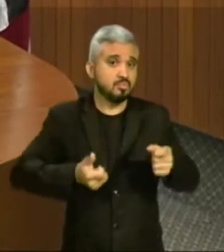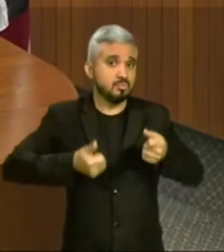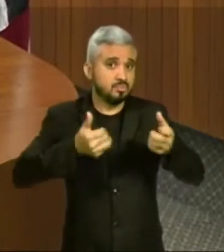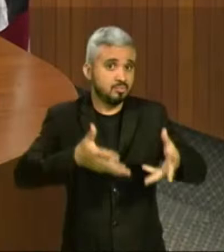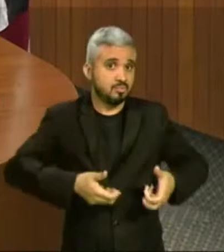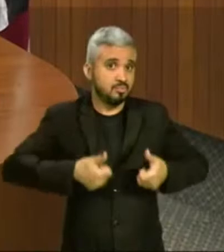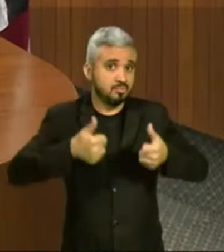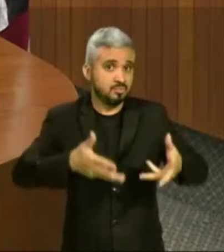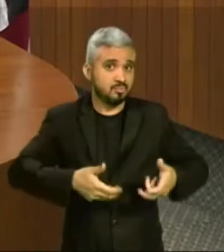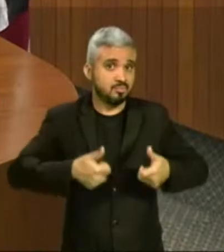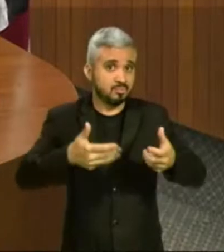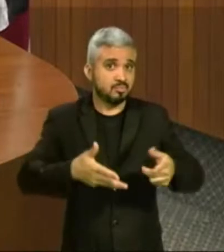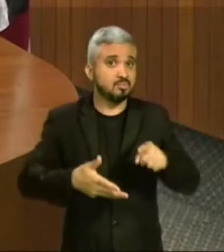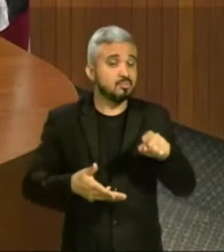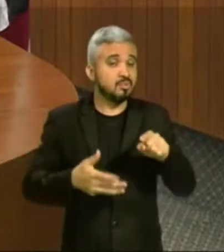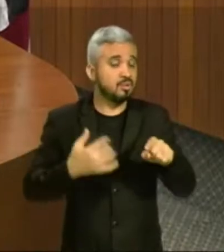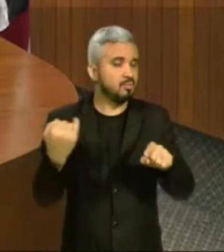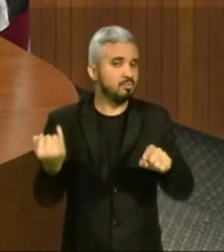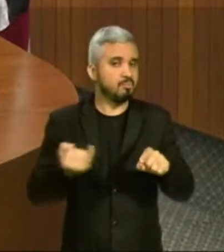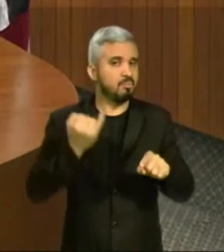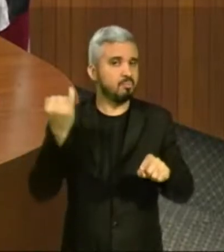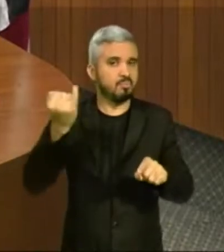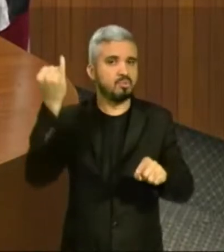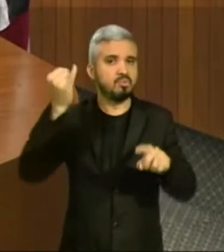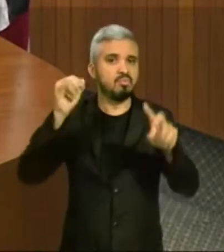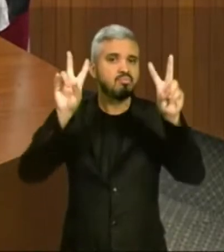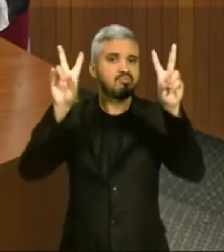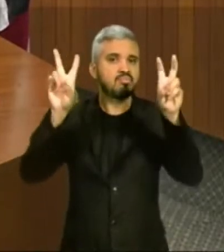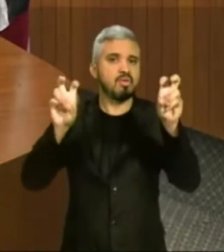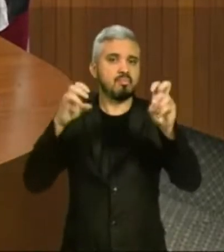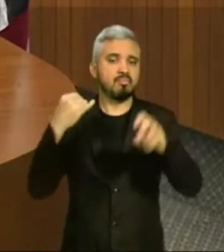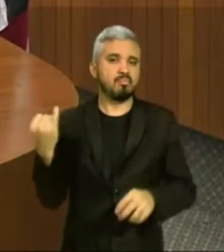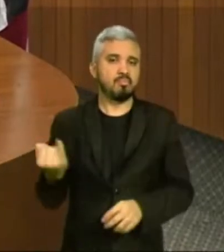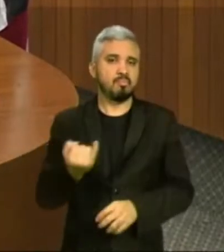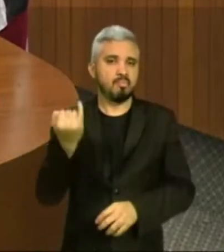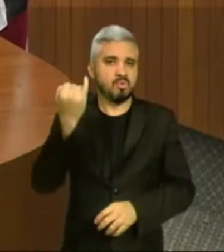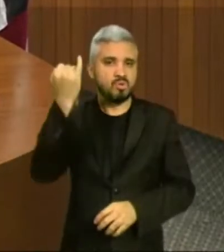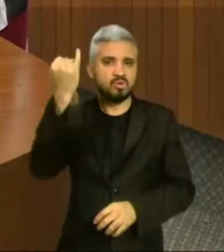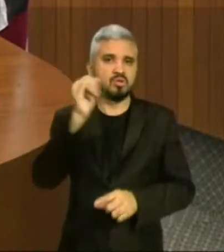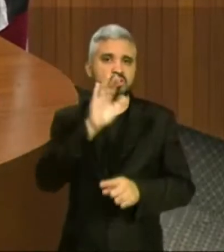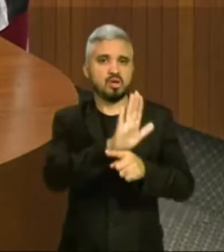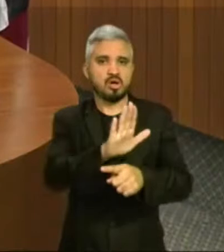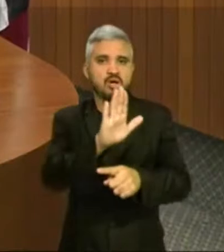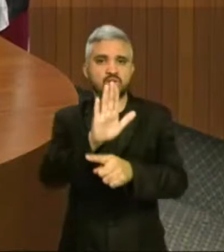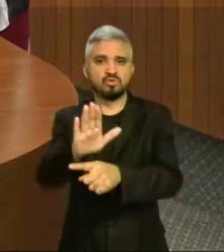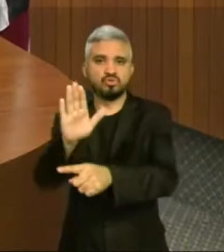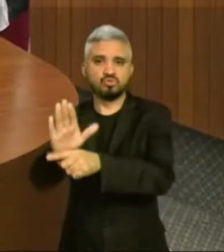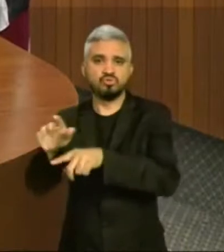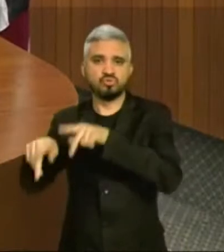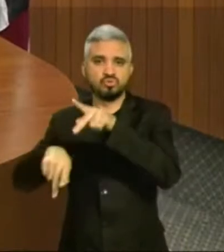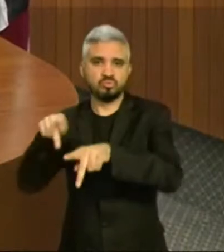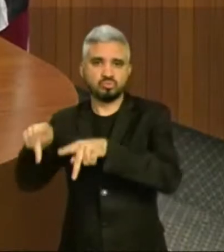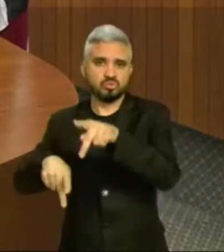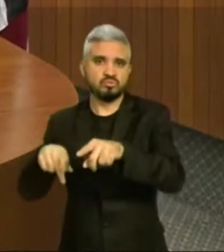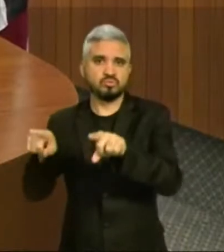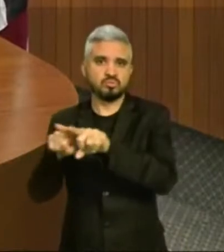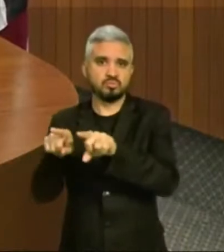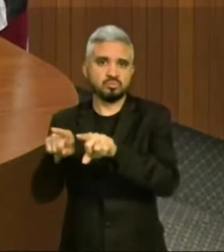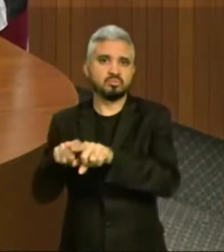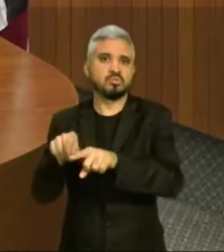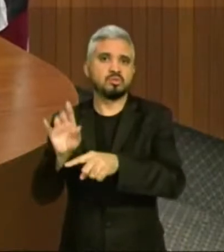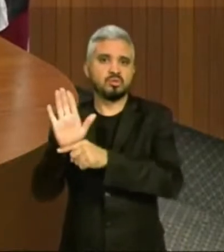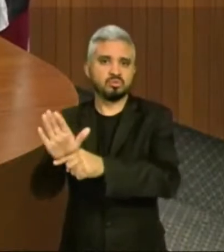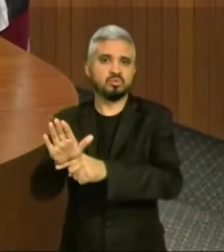essa tribuna para trazer assuntos que sejam relevantes, que possam permitir que o Maranhão continue a progredir,